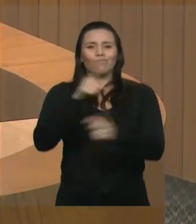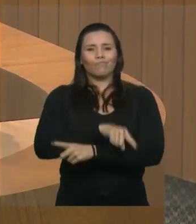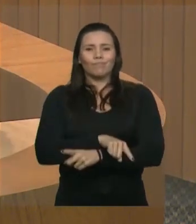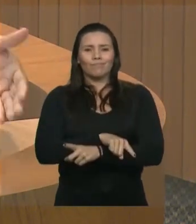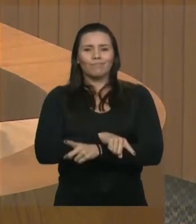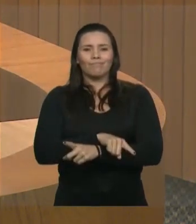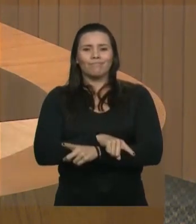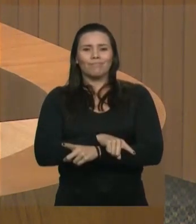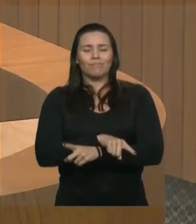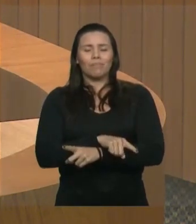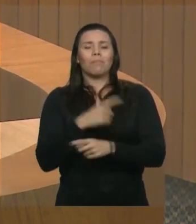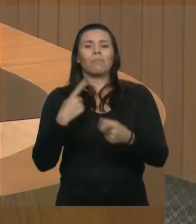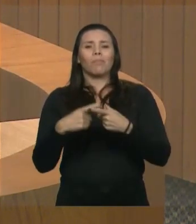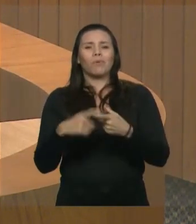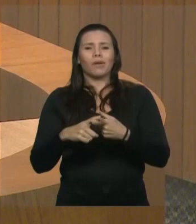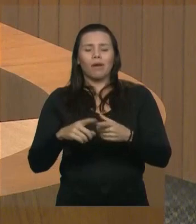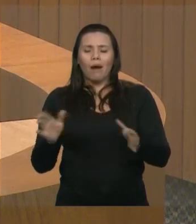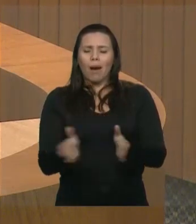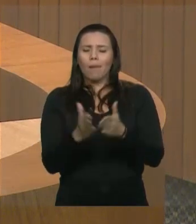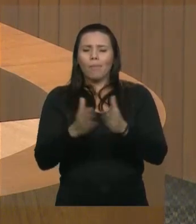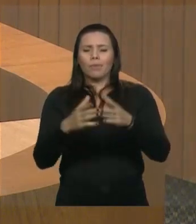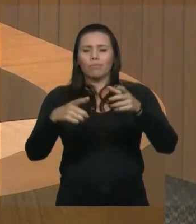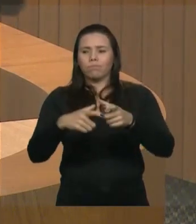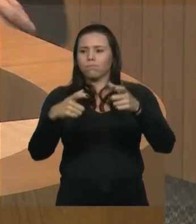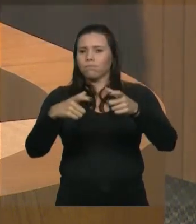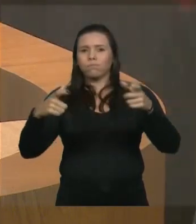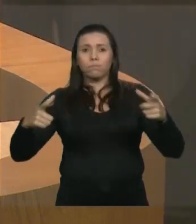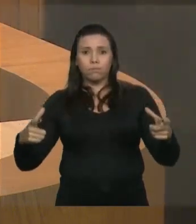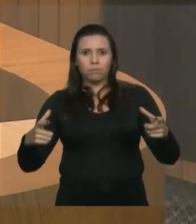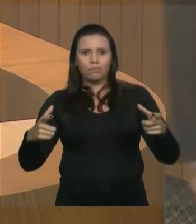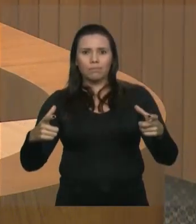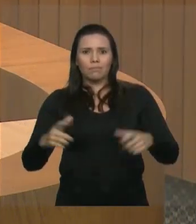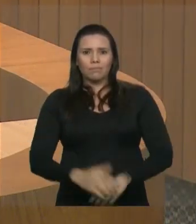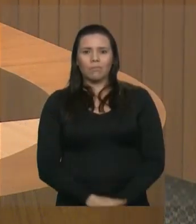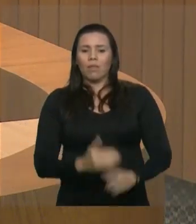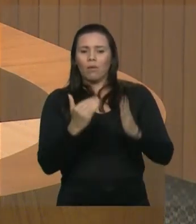No governo da mentira, aumentou a pobreza.